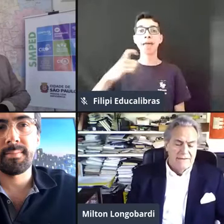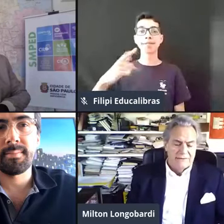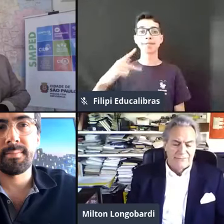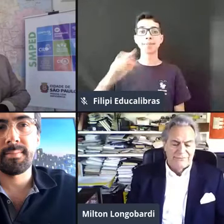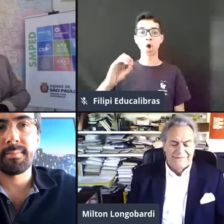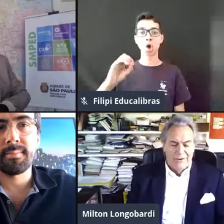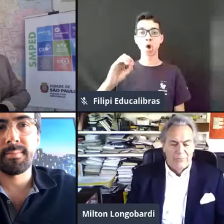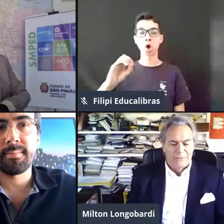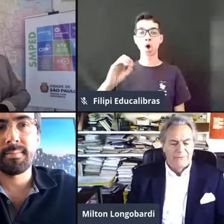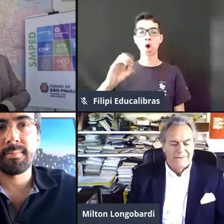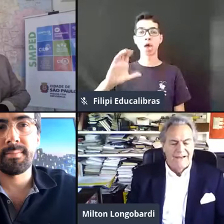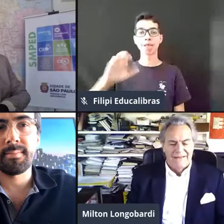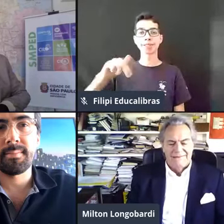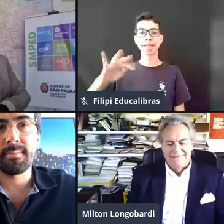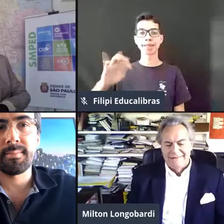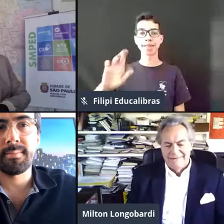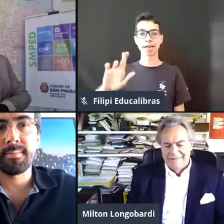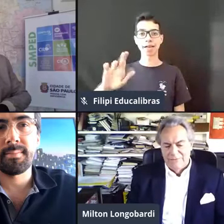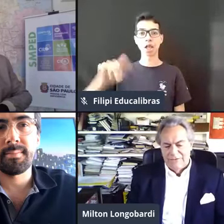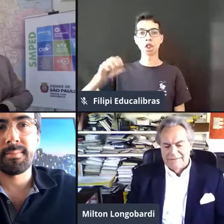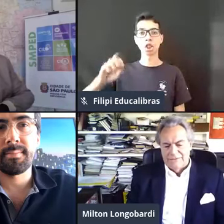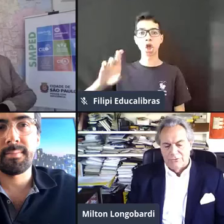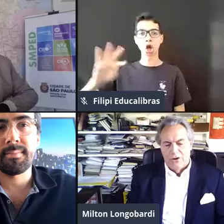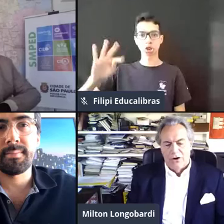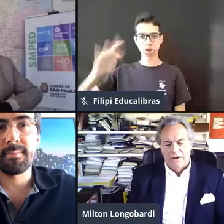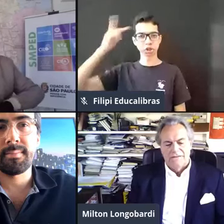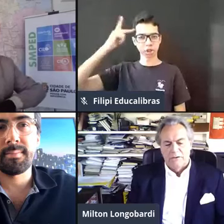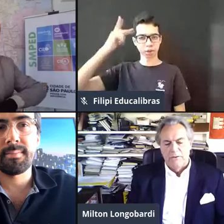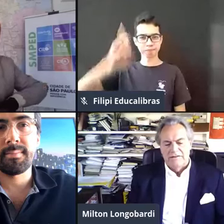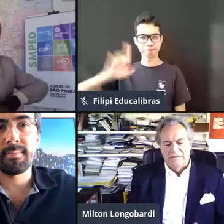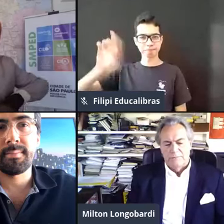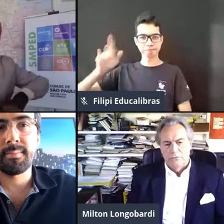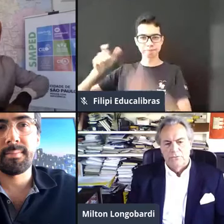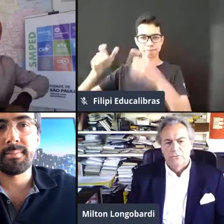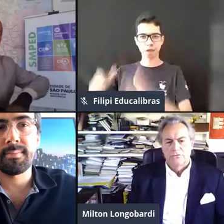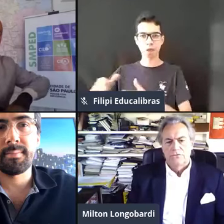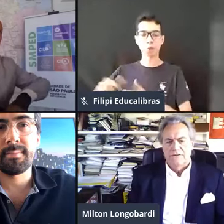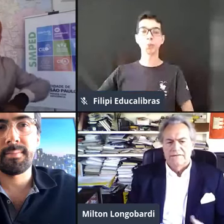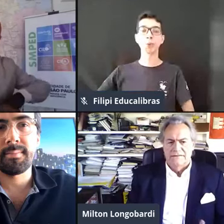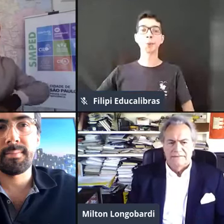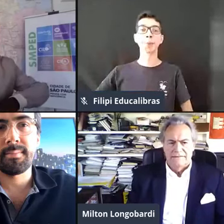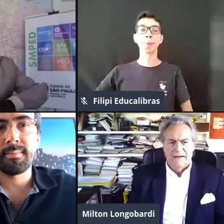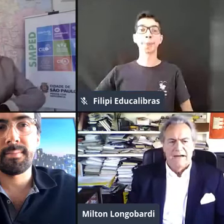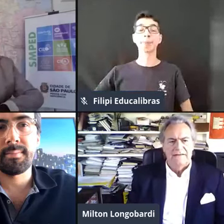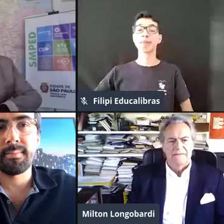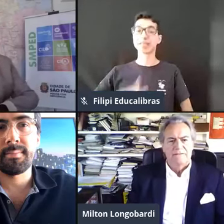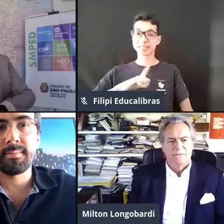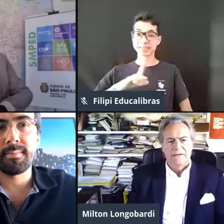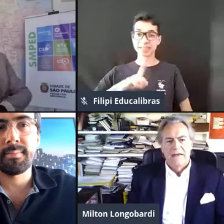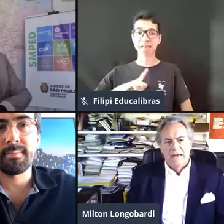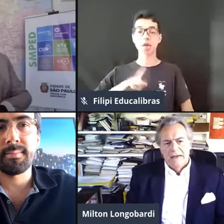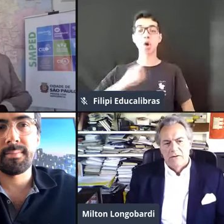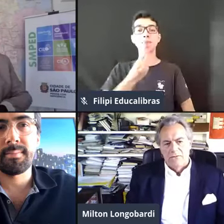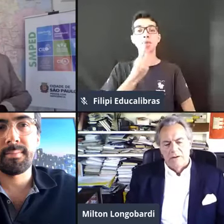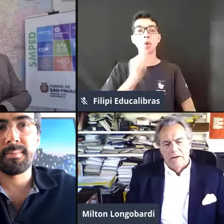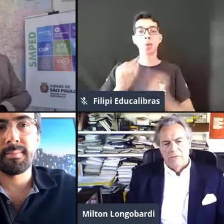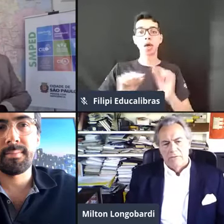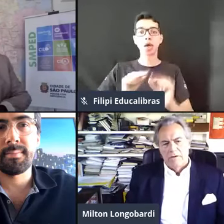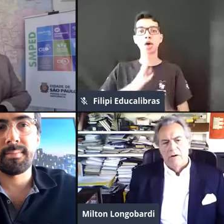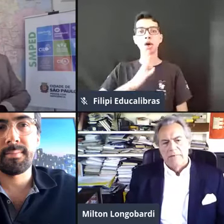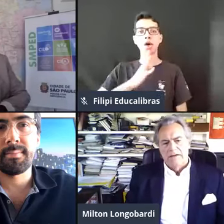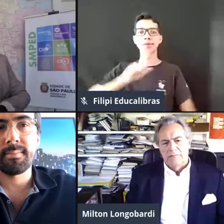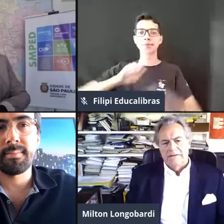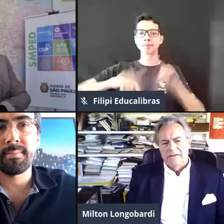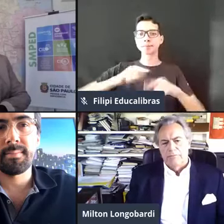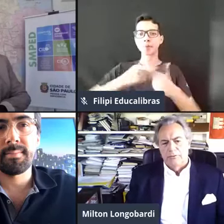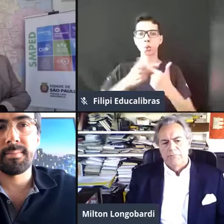Nesse evento se tem a oportunidade de fazer trocas, se conhecer produtos, necessidades, enfim. É